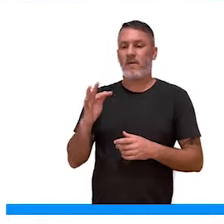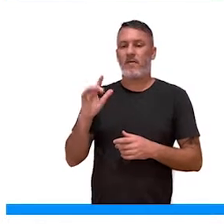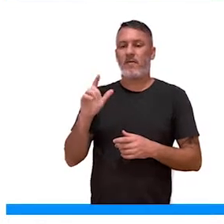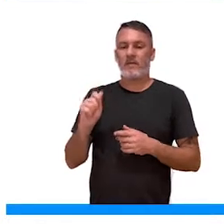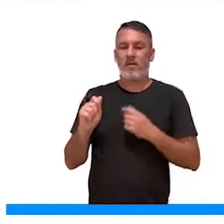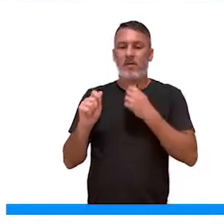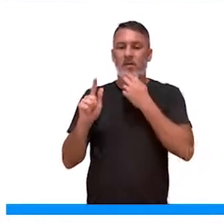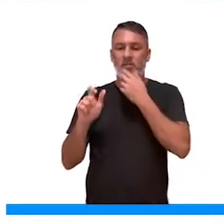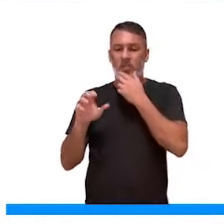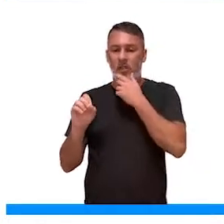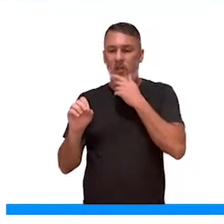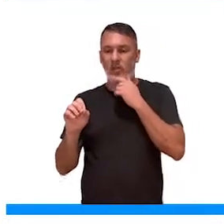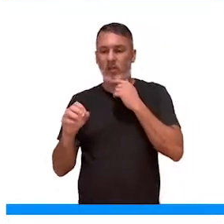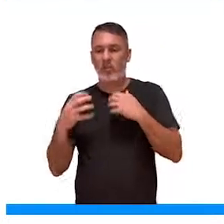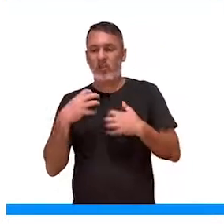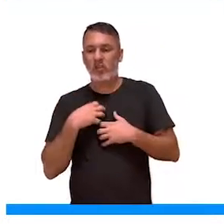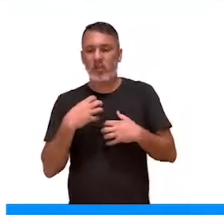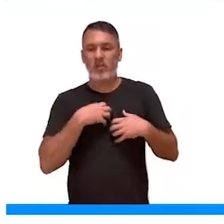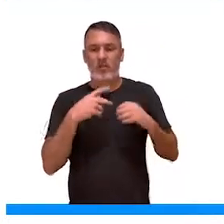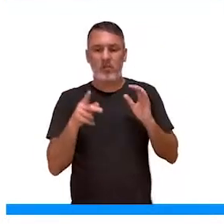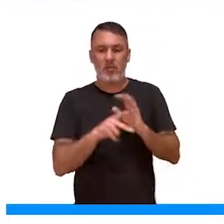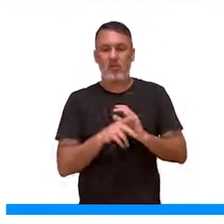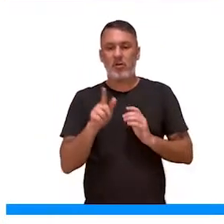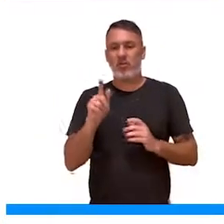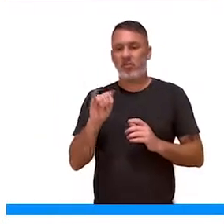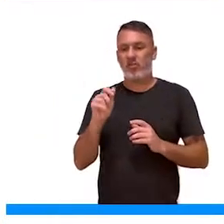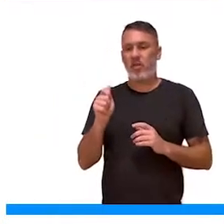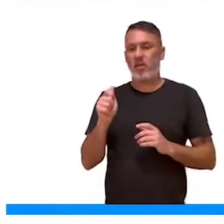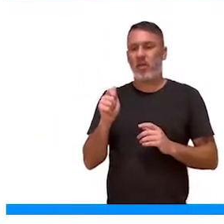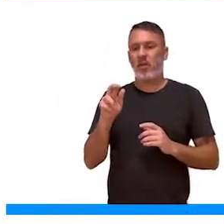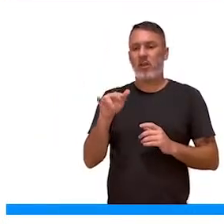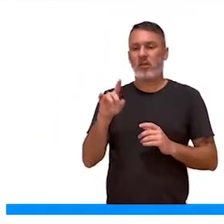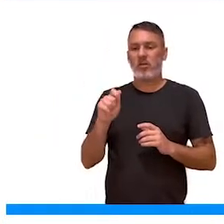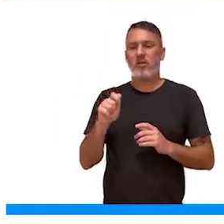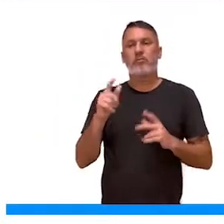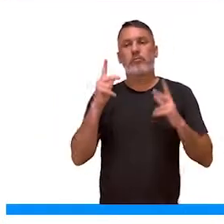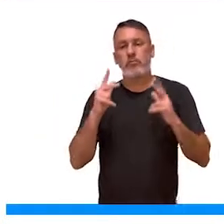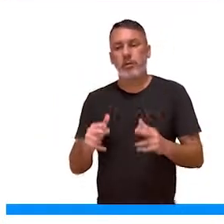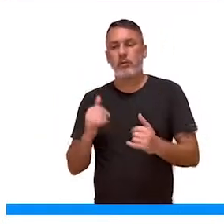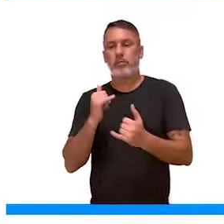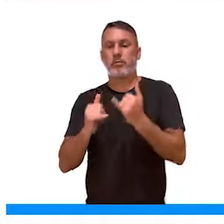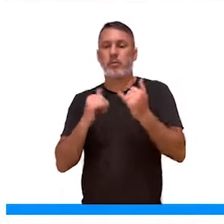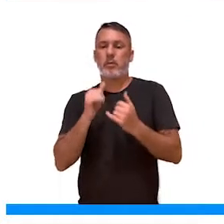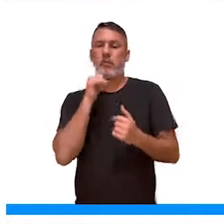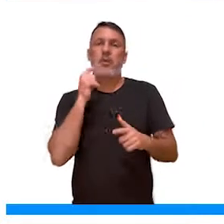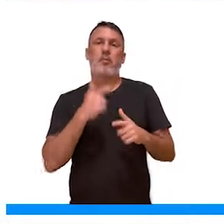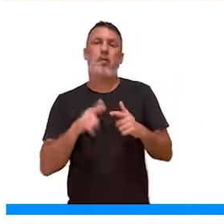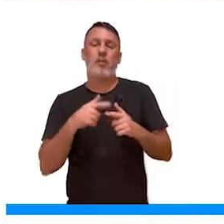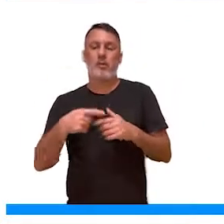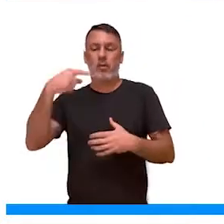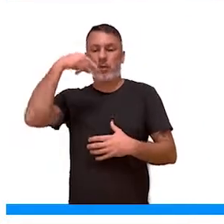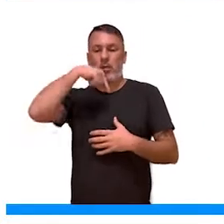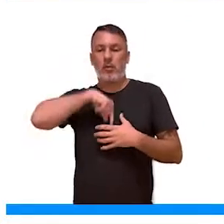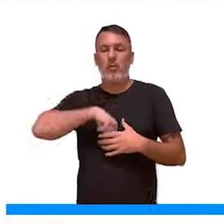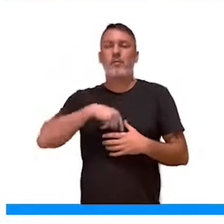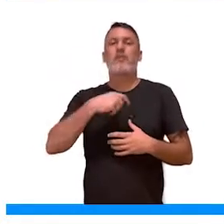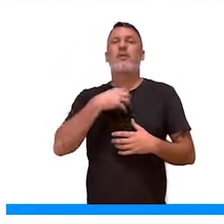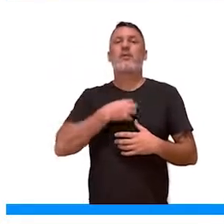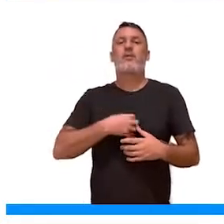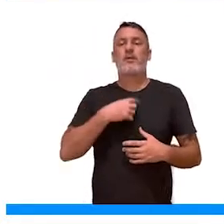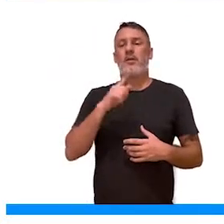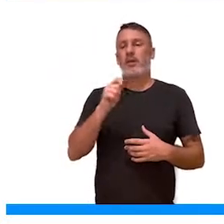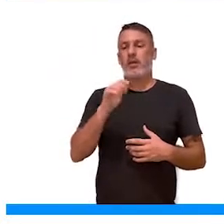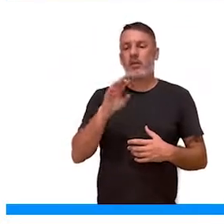né? É um flagelado. E os sintomas da giardíase são muito parecidos com o da amebíase, problemas